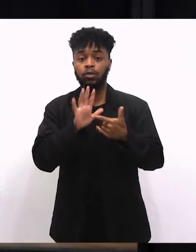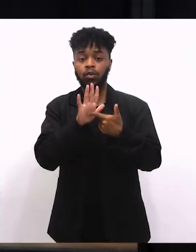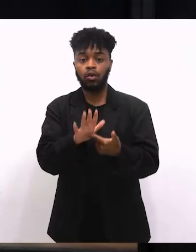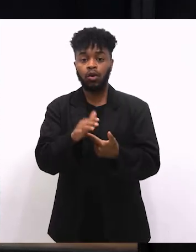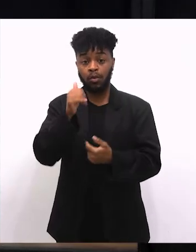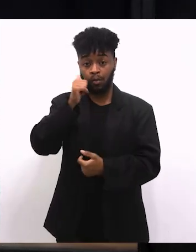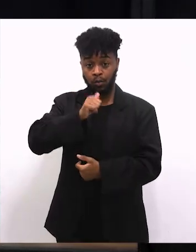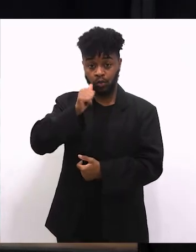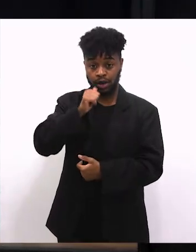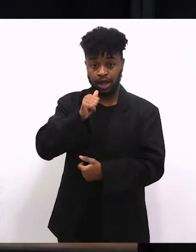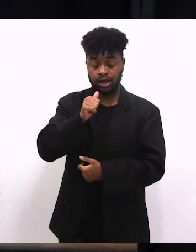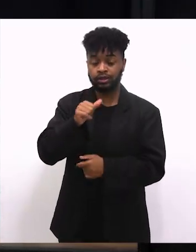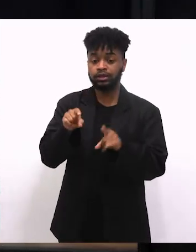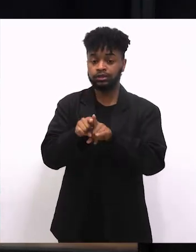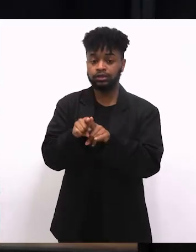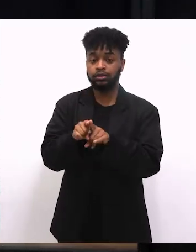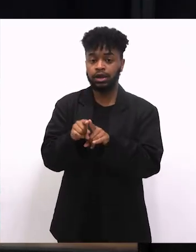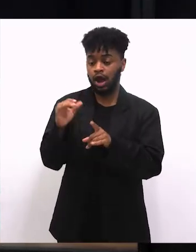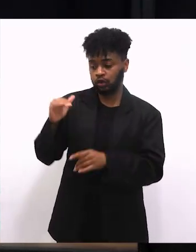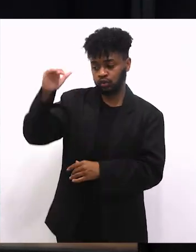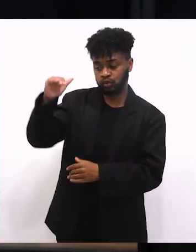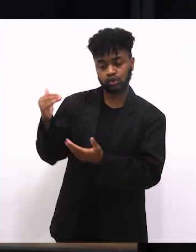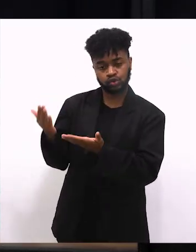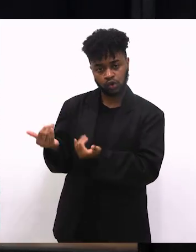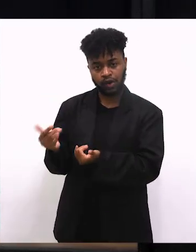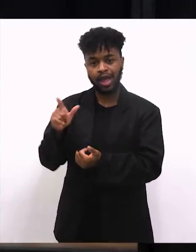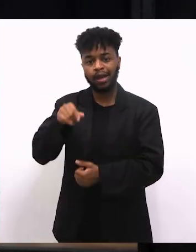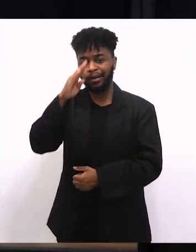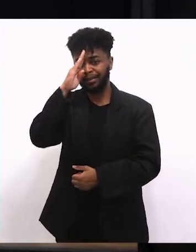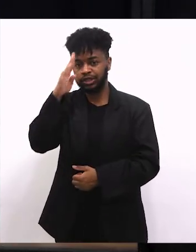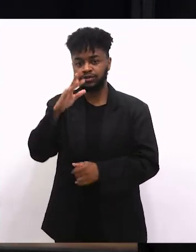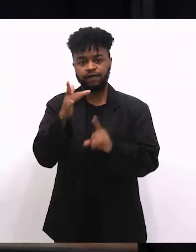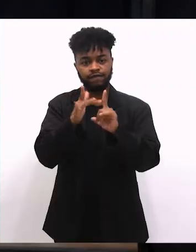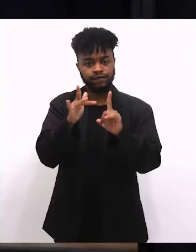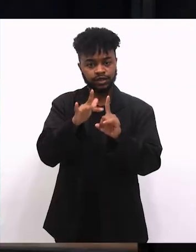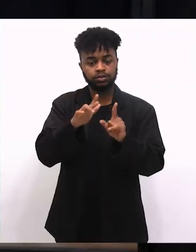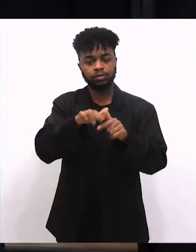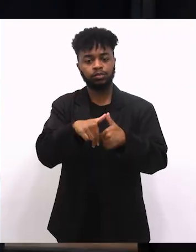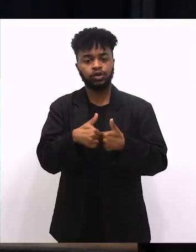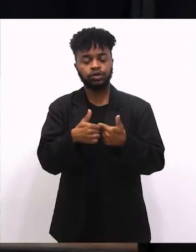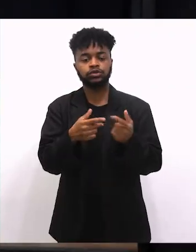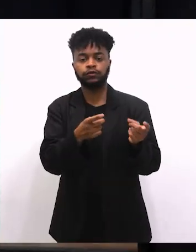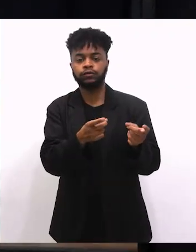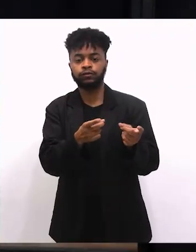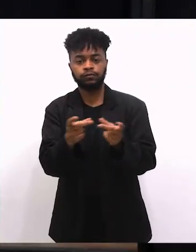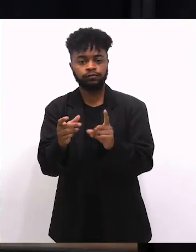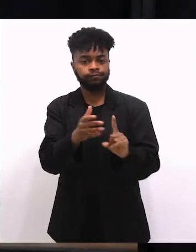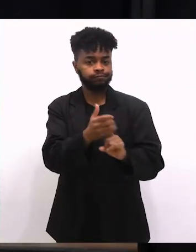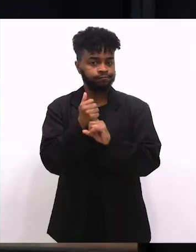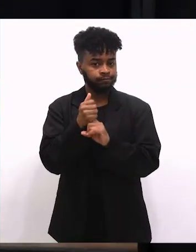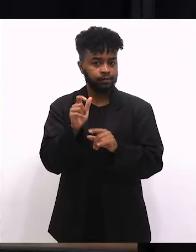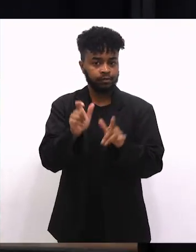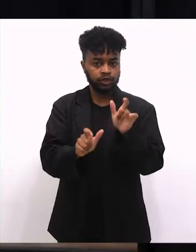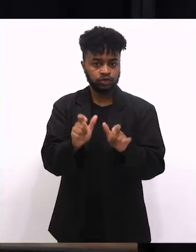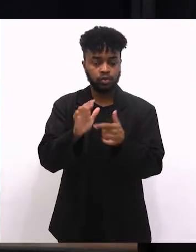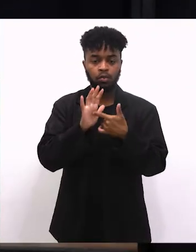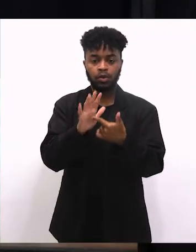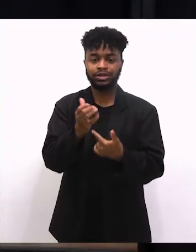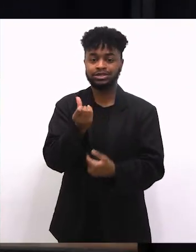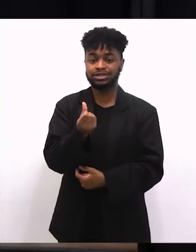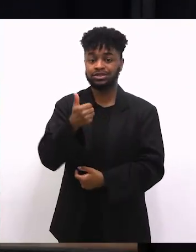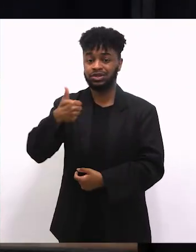que mulheres e meninas permanecem sendo as principais vítimas do tráfico de pessoas,